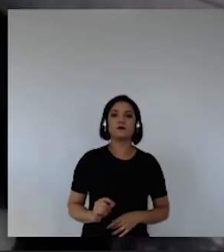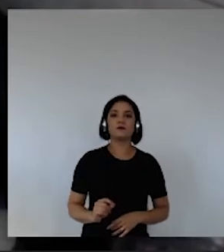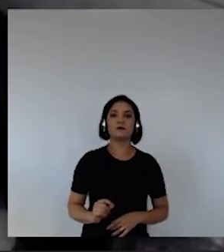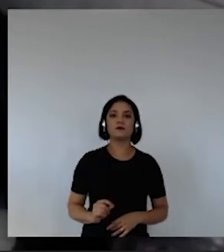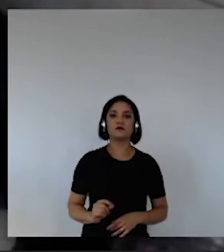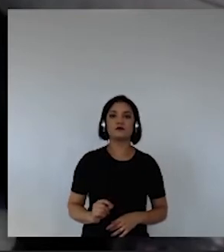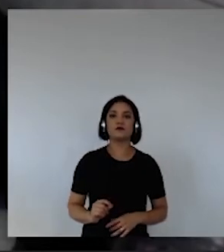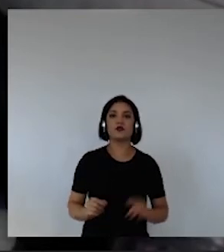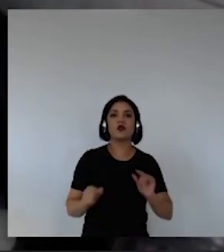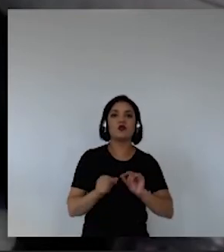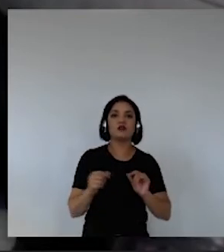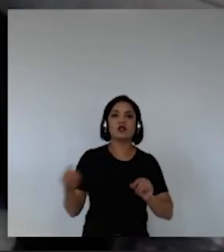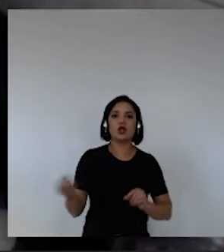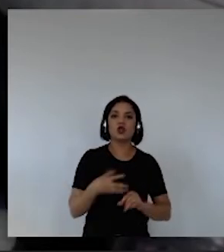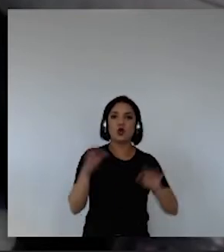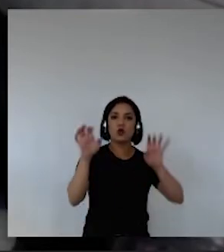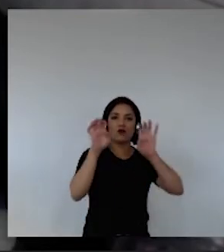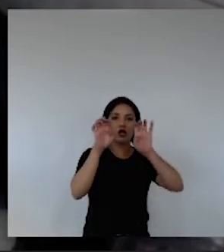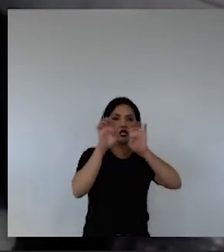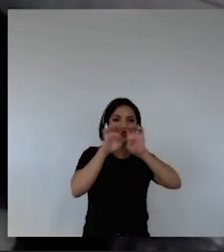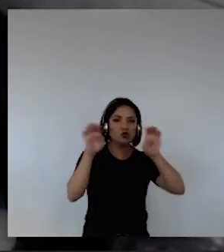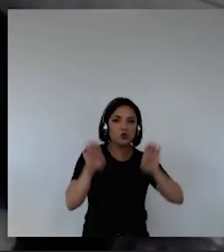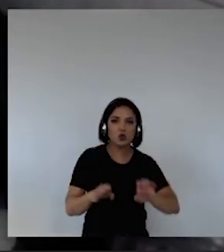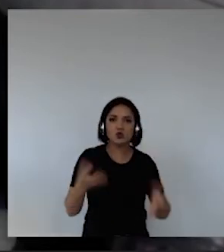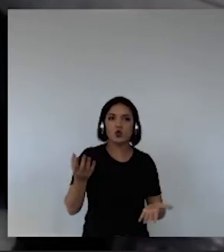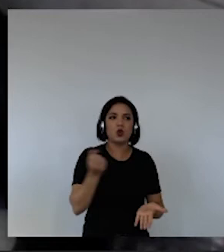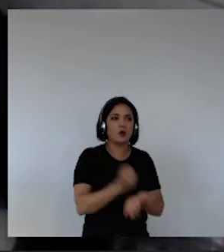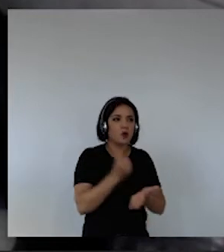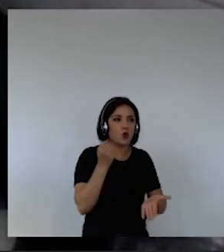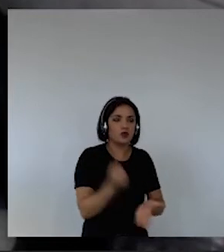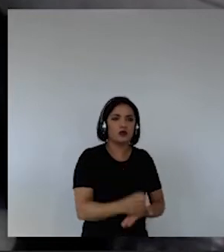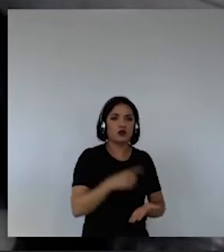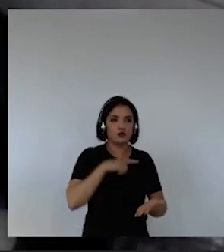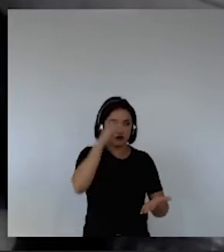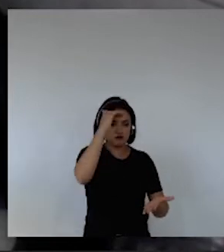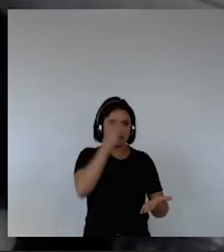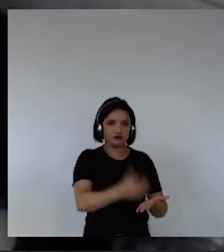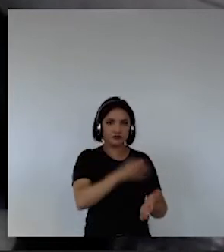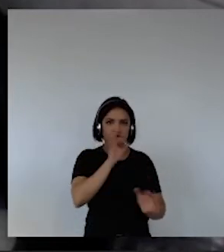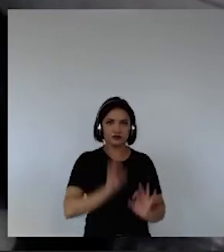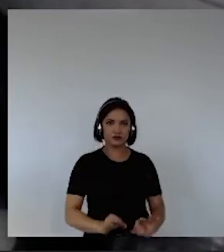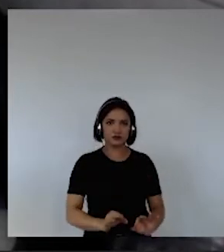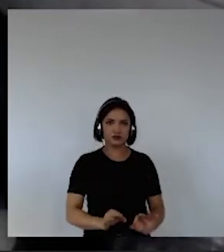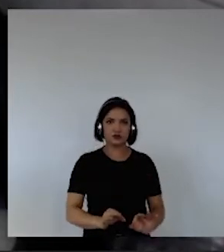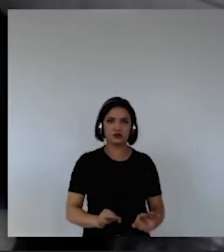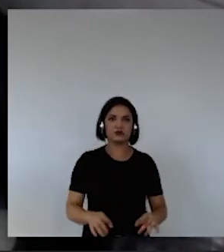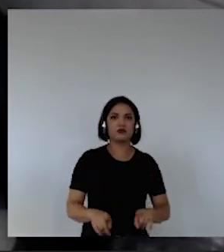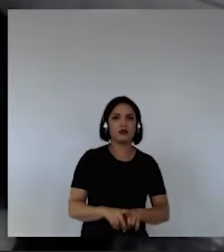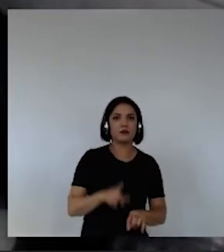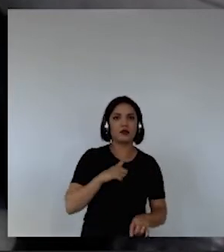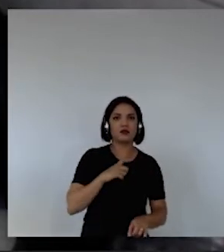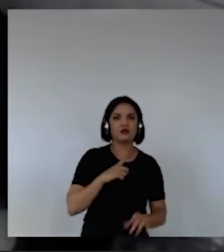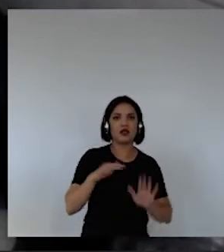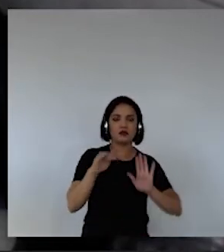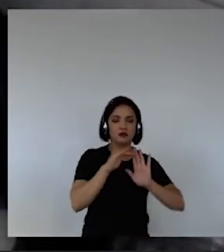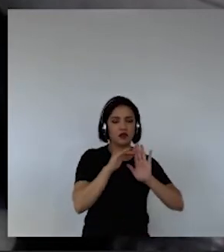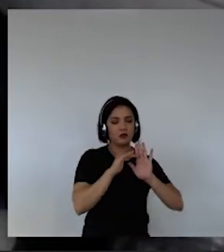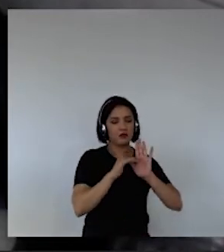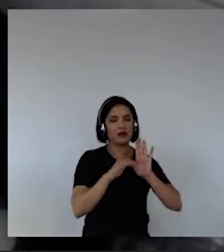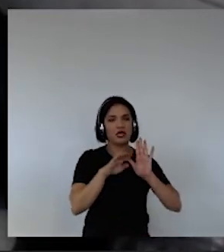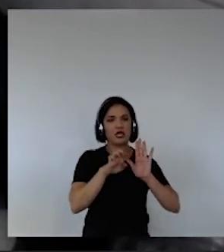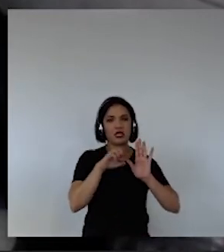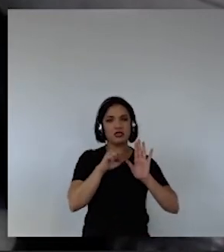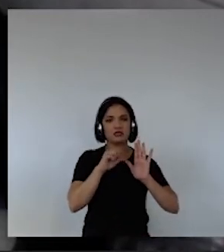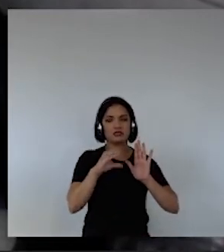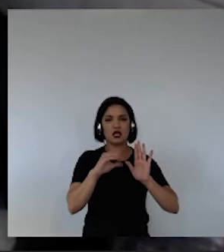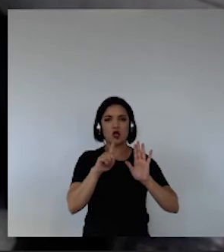nova estrutura para aquele contrato, para que ele possa ser cumprido. E a arbitragem tem as chamadas cláusulas escalonadas em